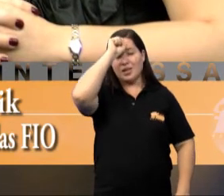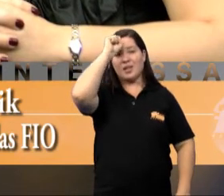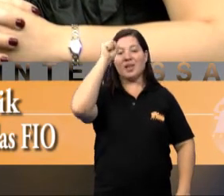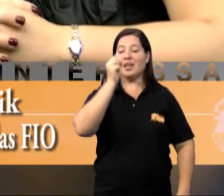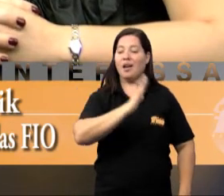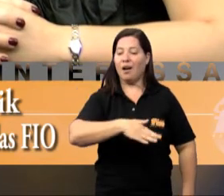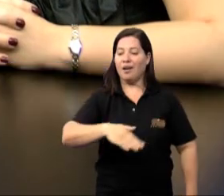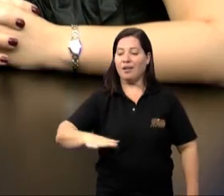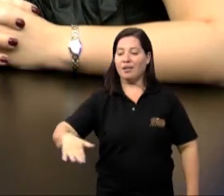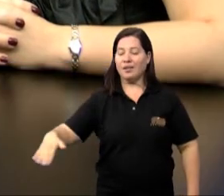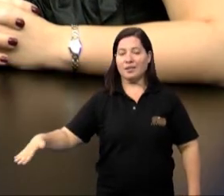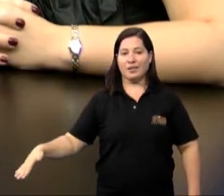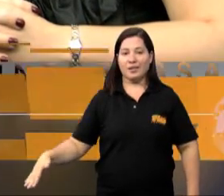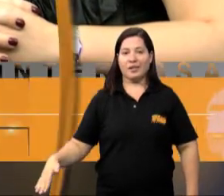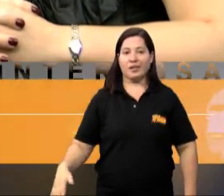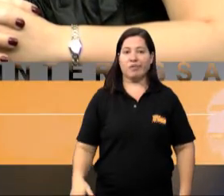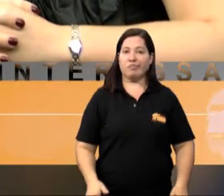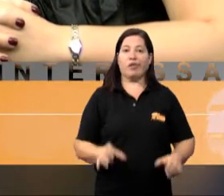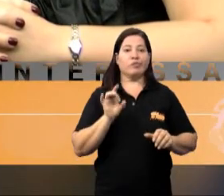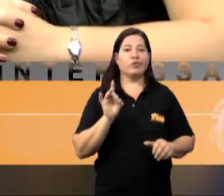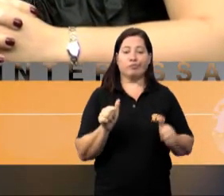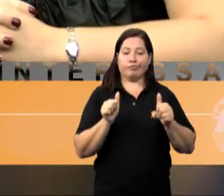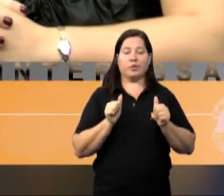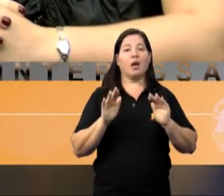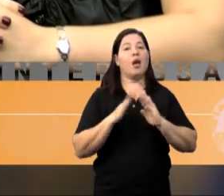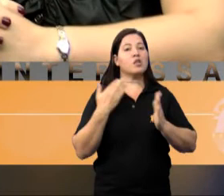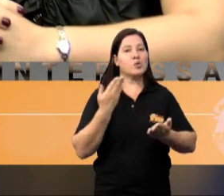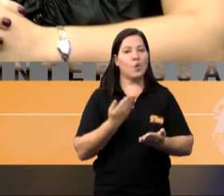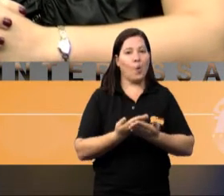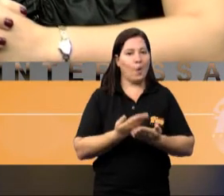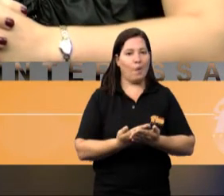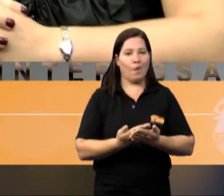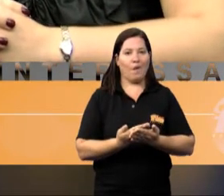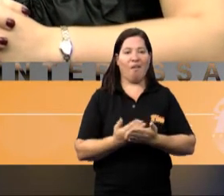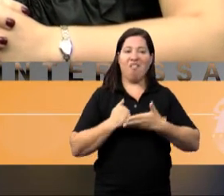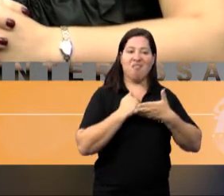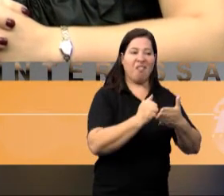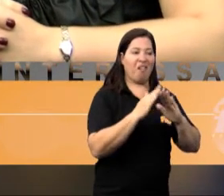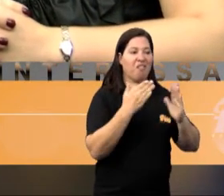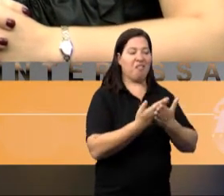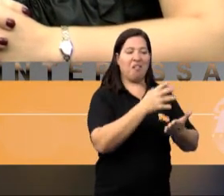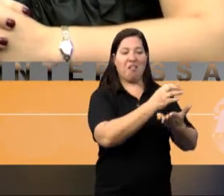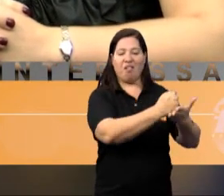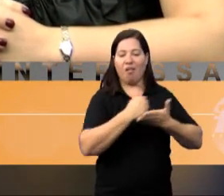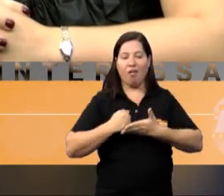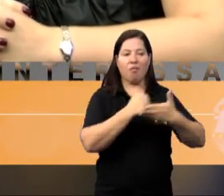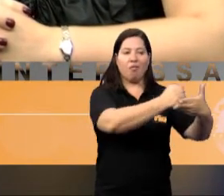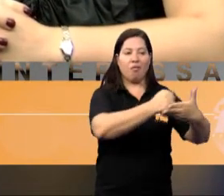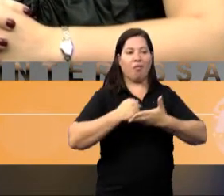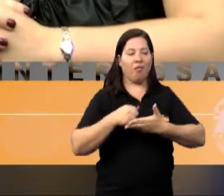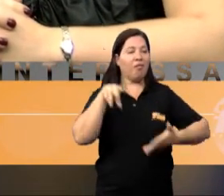uma tarefa exclusiva da escola. Ou seja, não basta levar na escola, eu levo e vou buscar todo dia. Não,